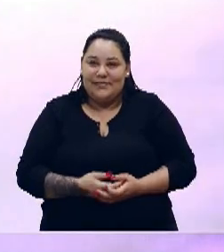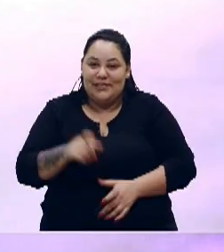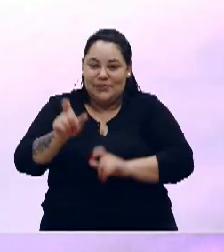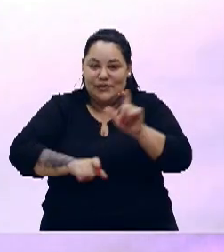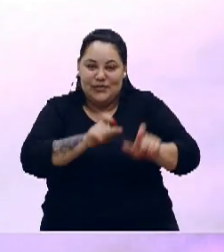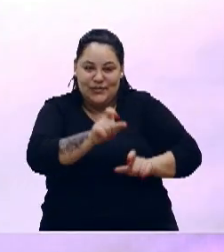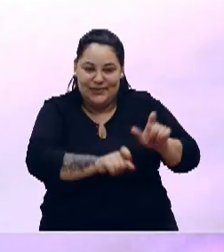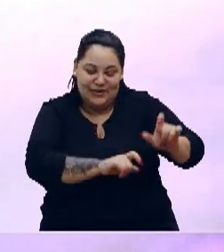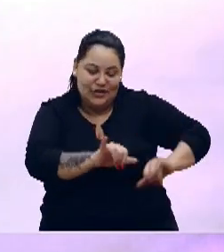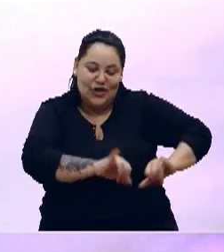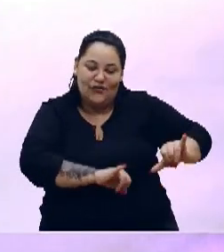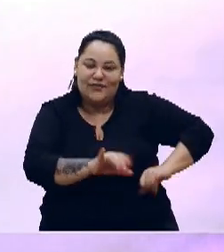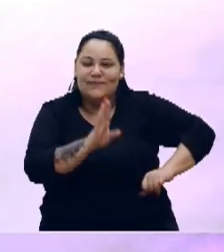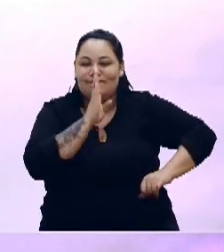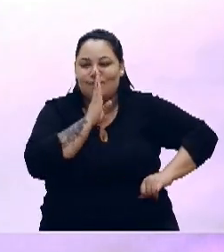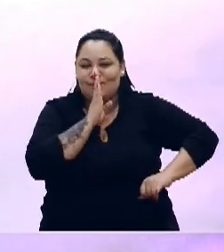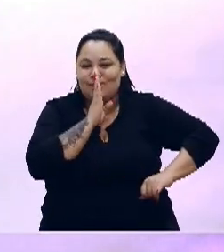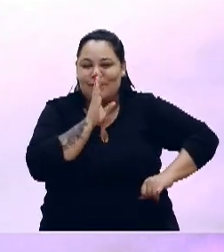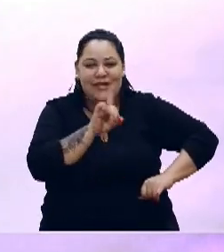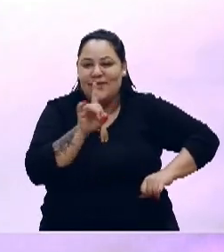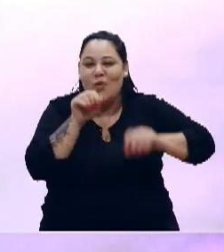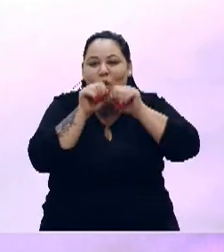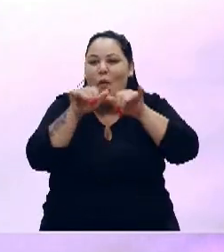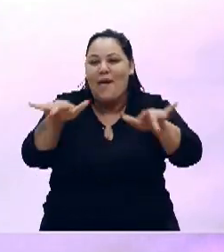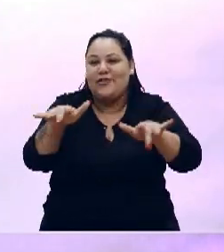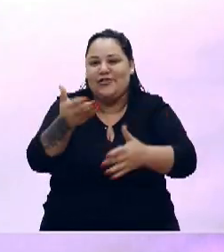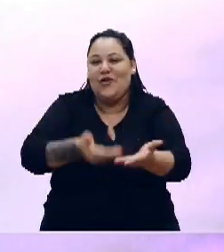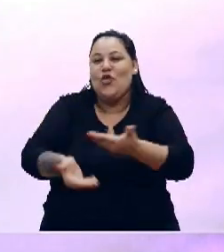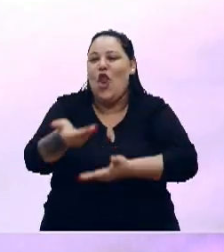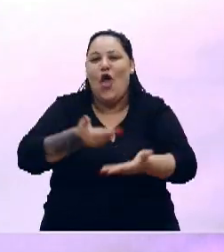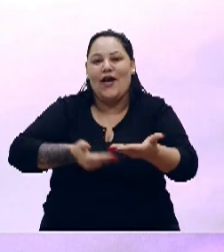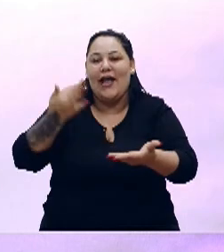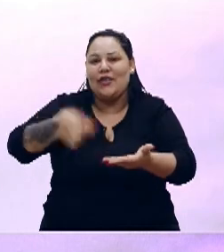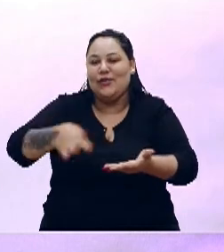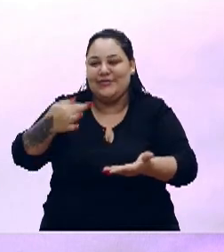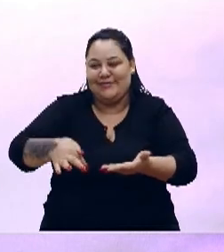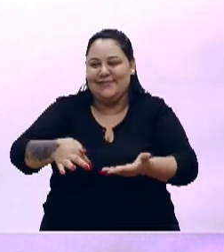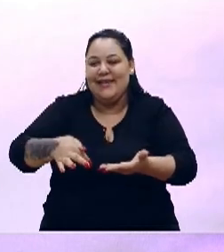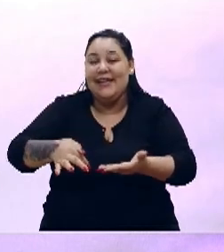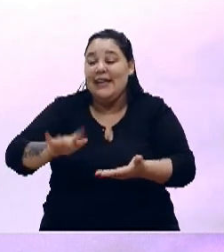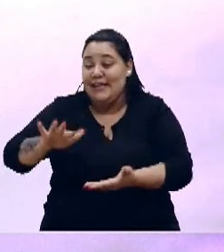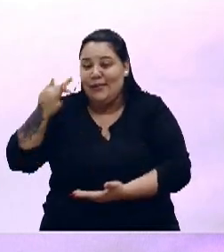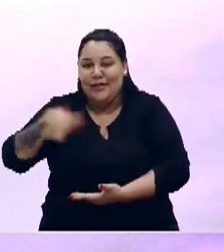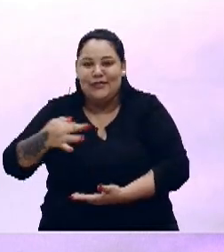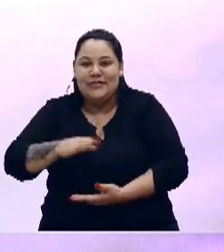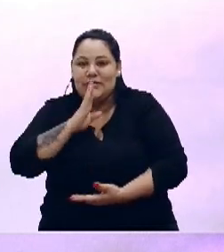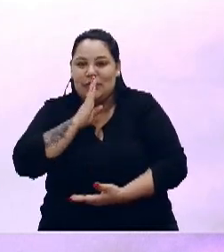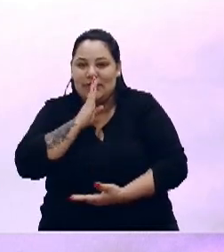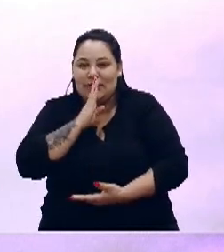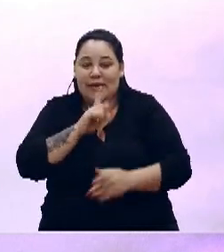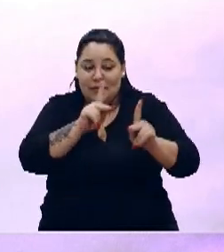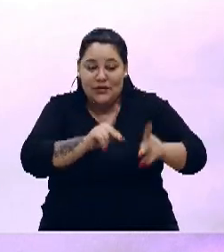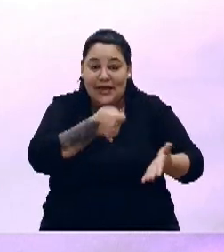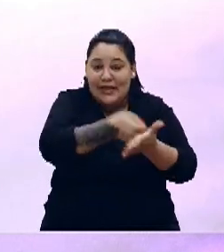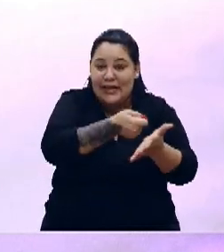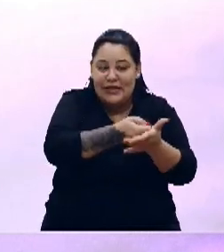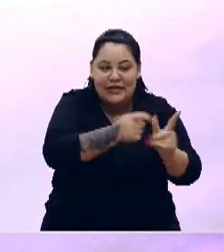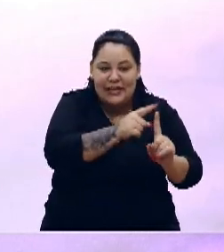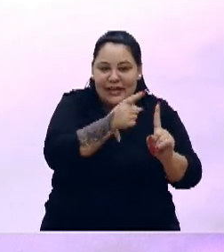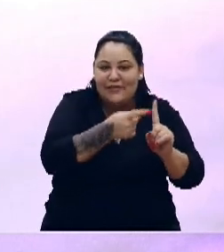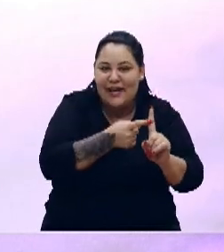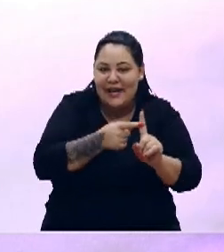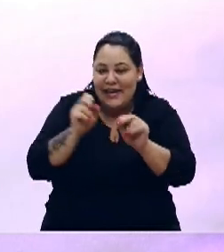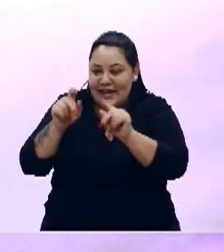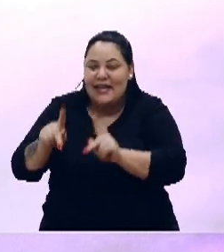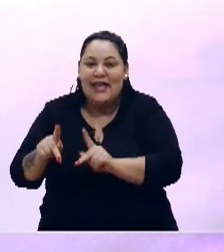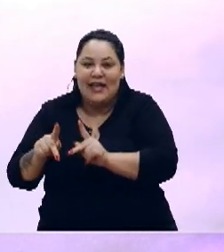silêncio e não compartilham essa dor, né? Então, é uma dor muito silenciosa, tanto da tentante quanto, né, da perda